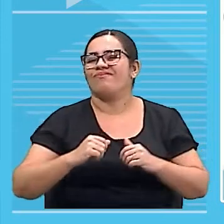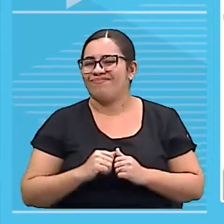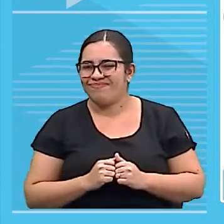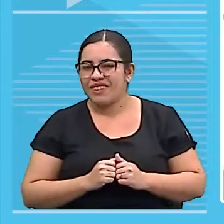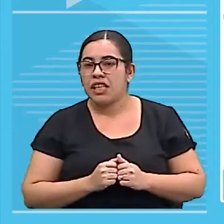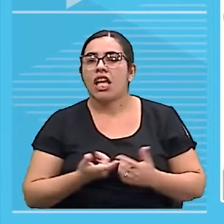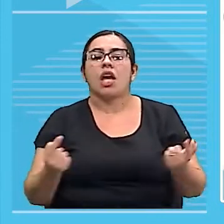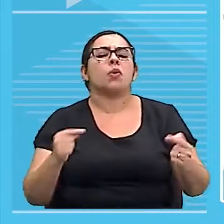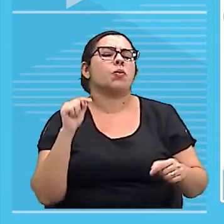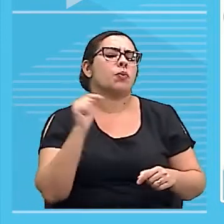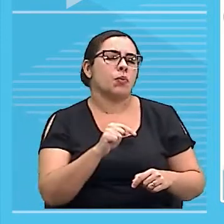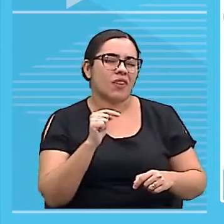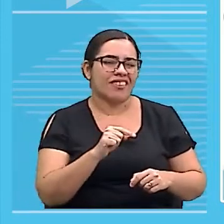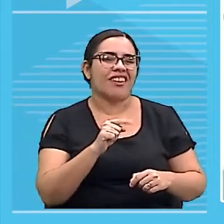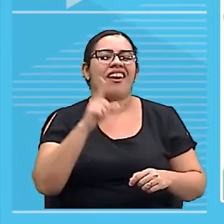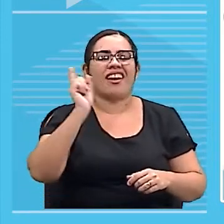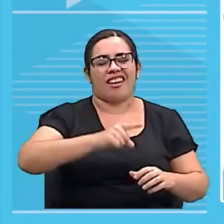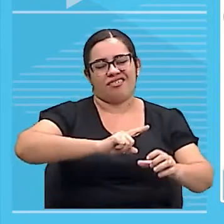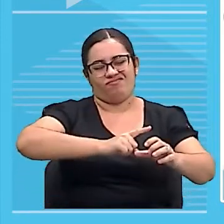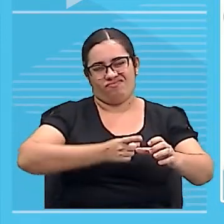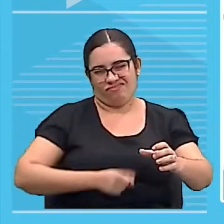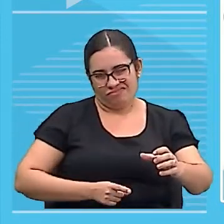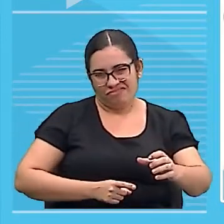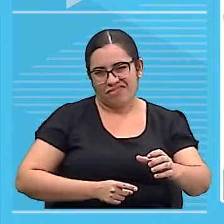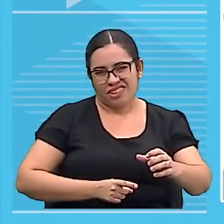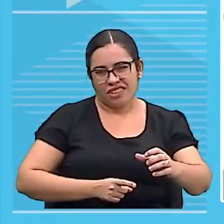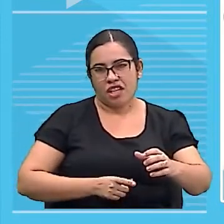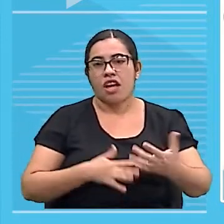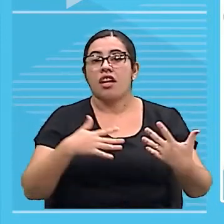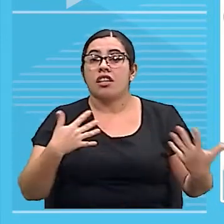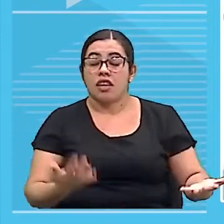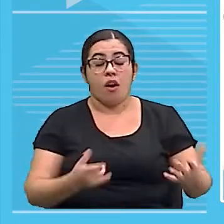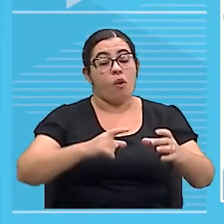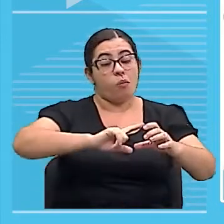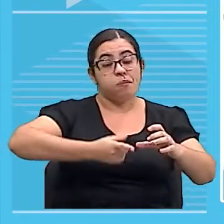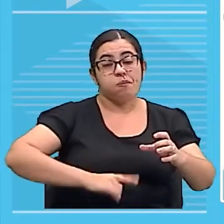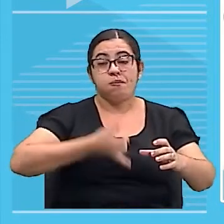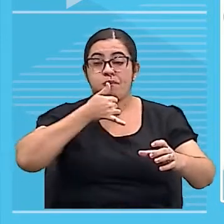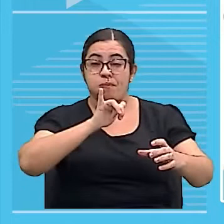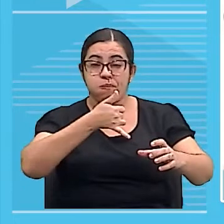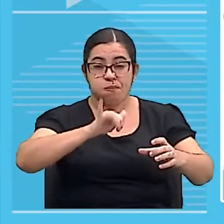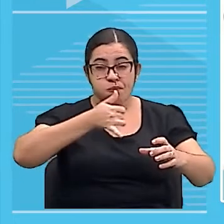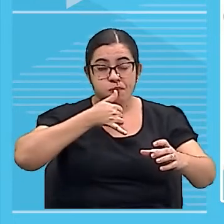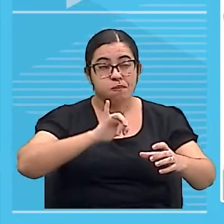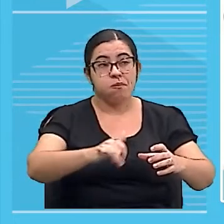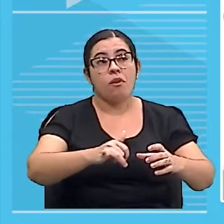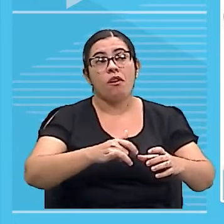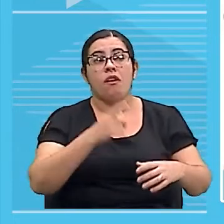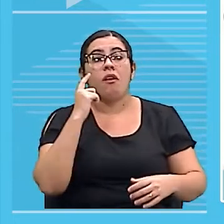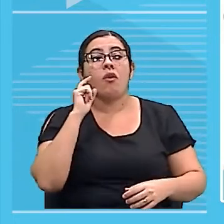de corrente elétrica por conta da presença da corrente elétrika